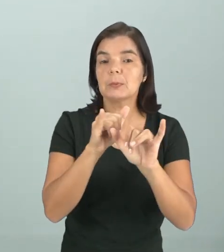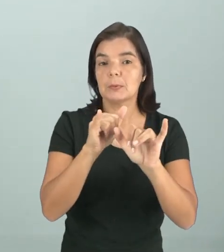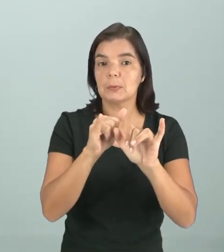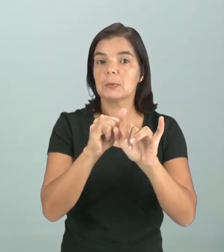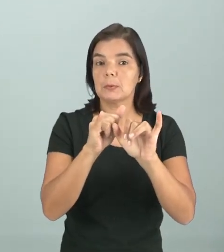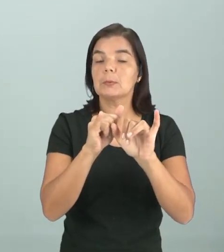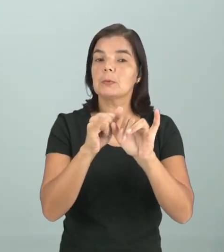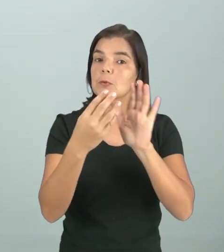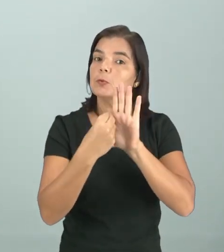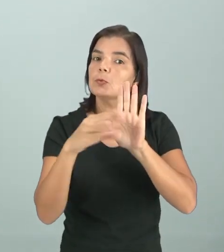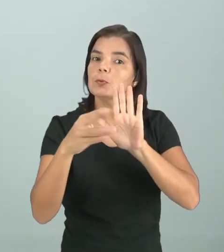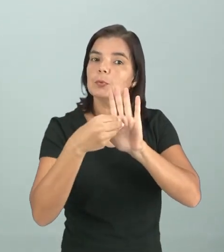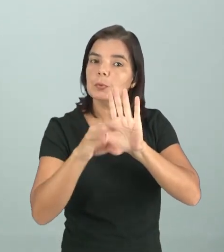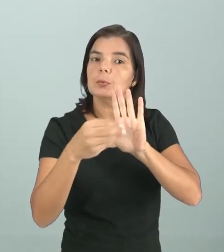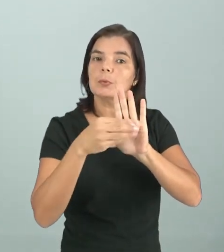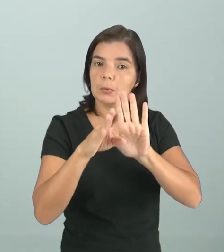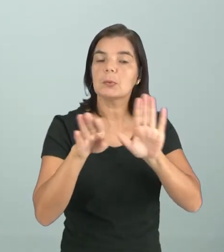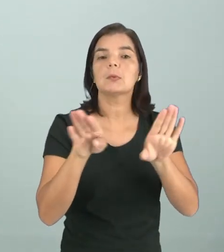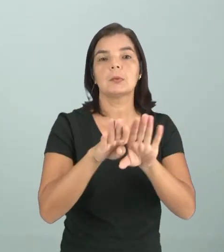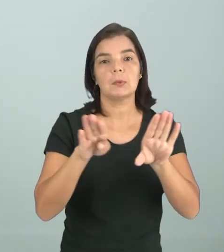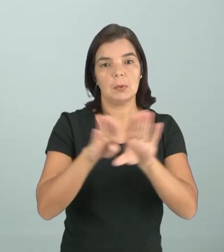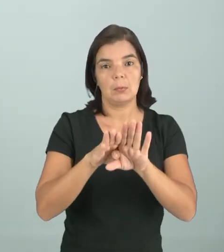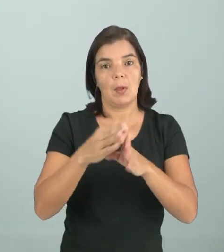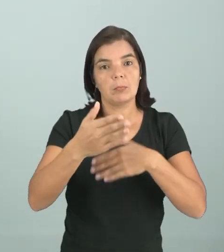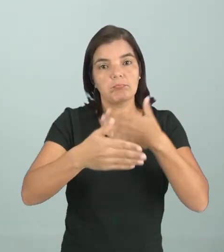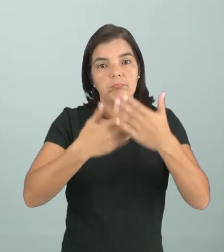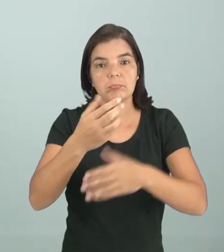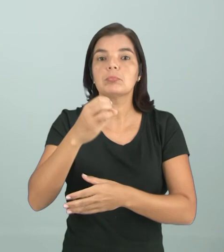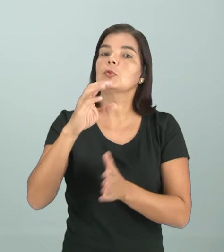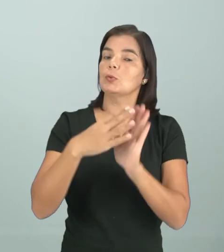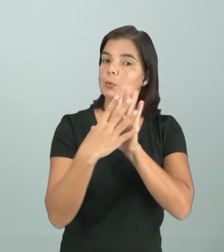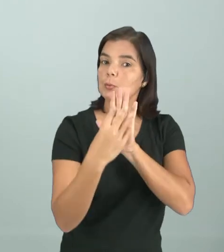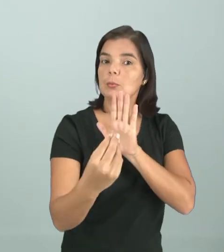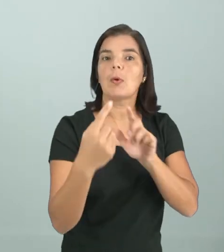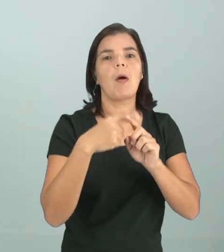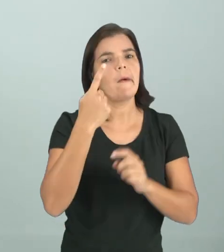sendo disponibilizada, passada a partir daquele meme.